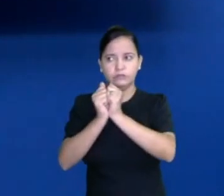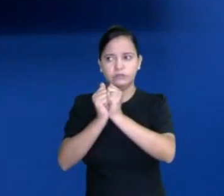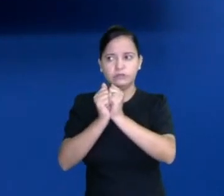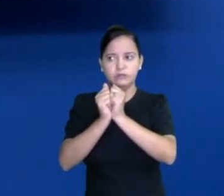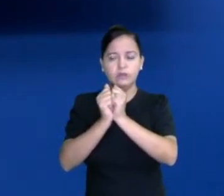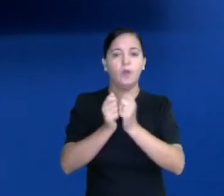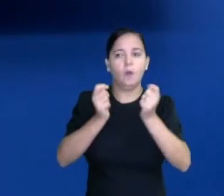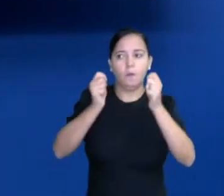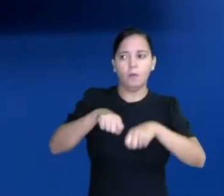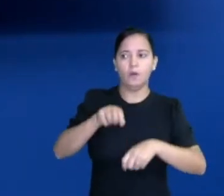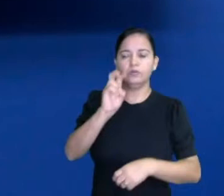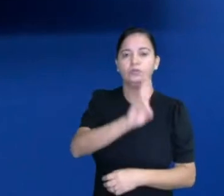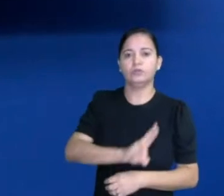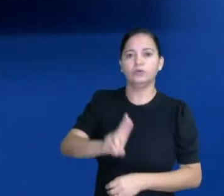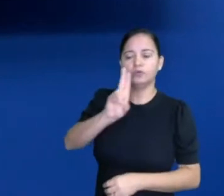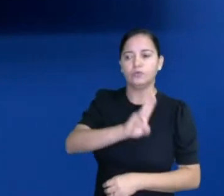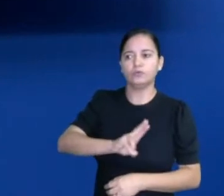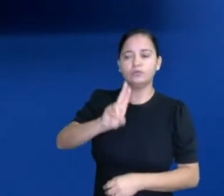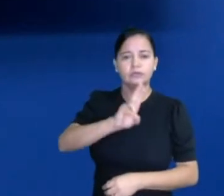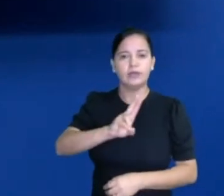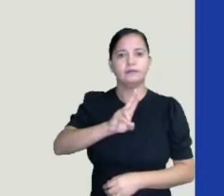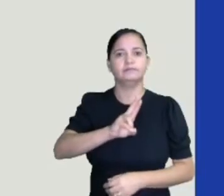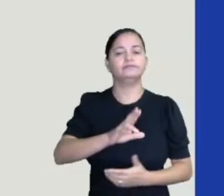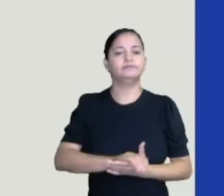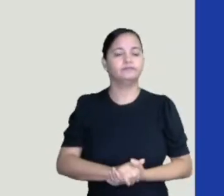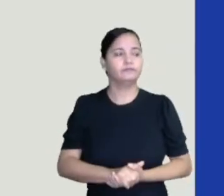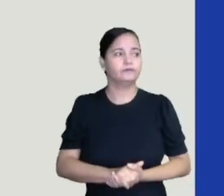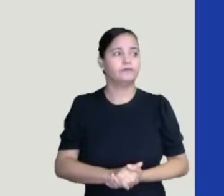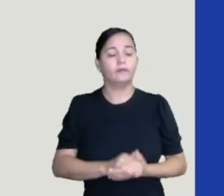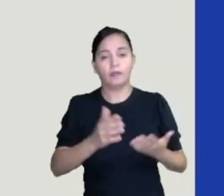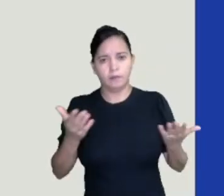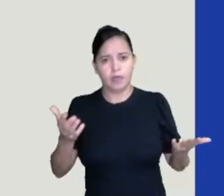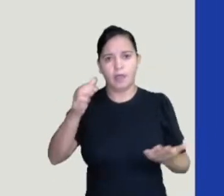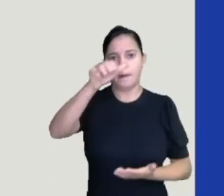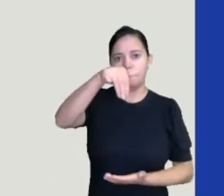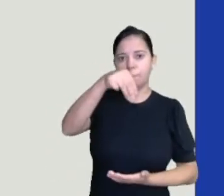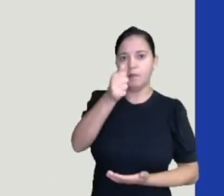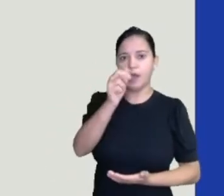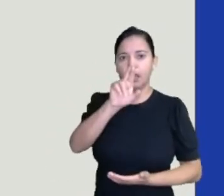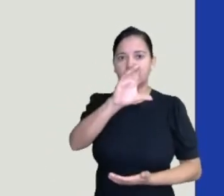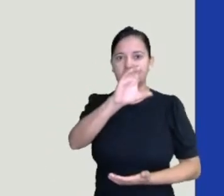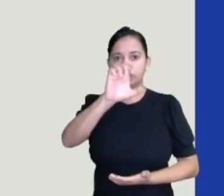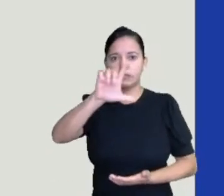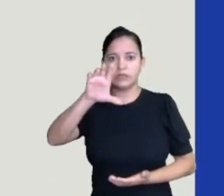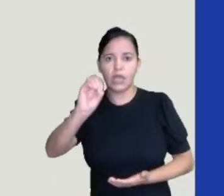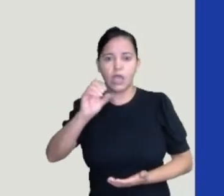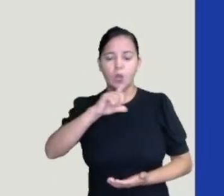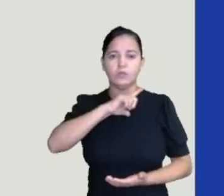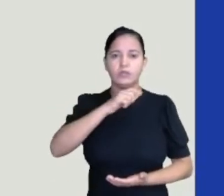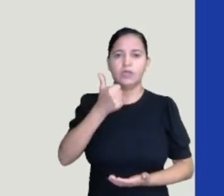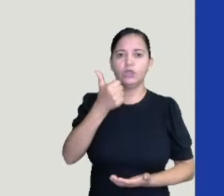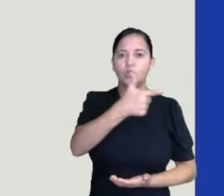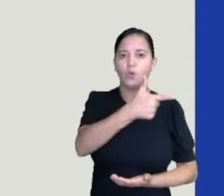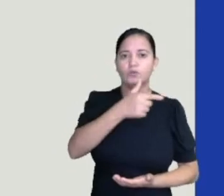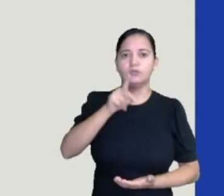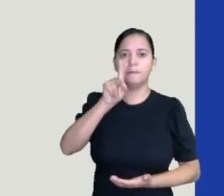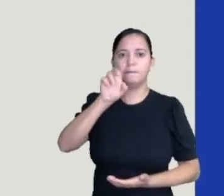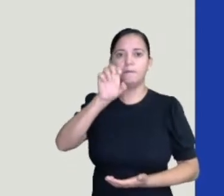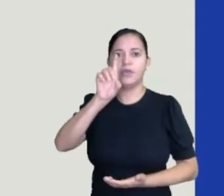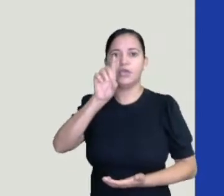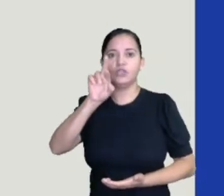também posso usar a questão aditiva, tá? Marcelo tem 12 anos e Pedro tem 9